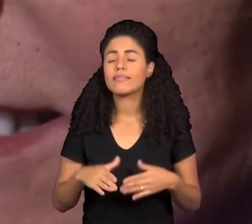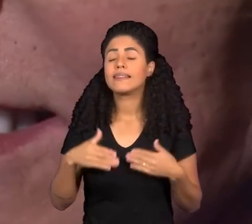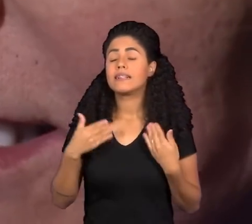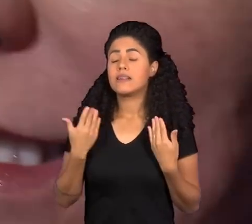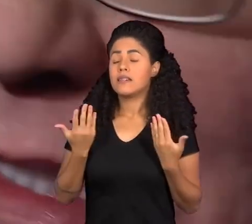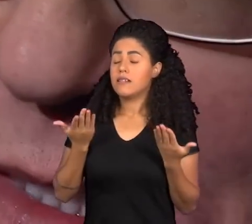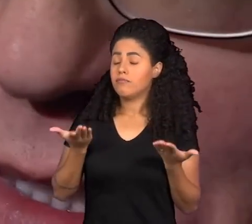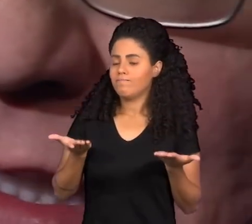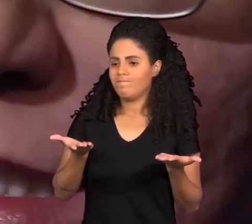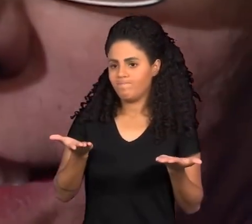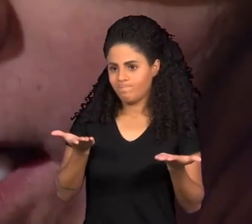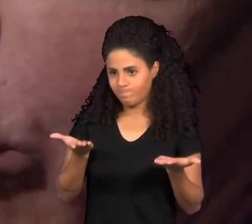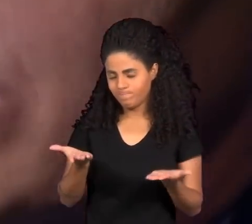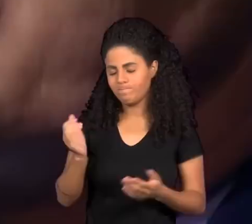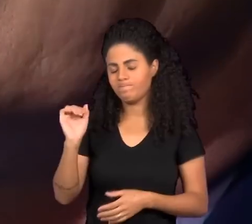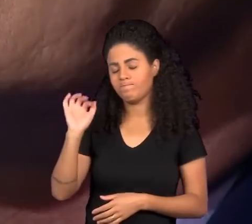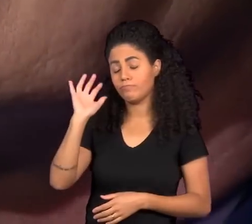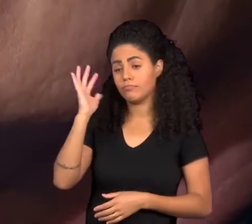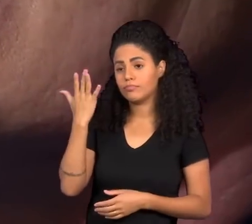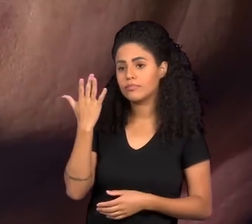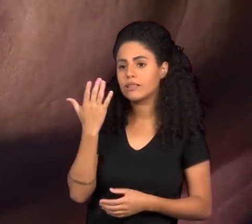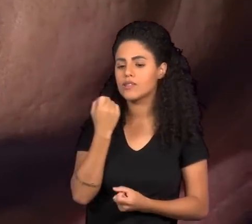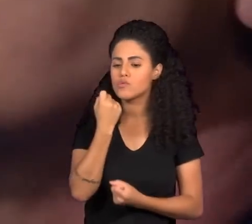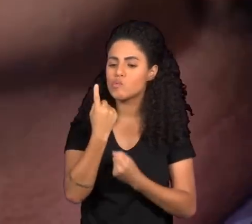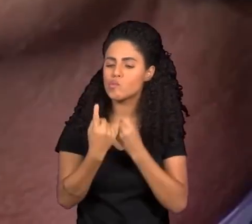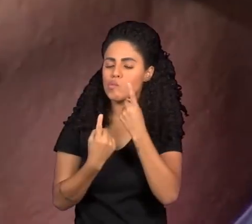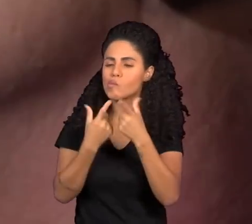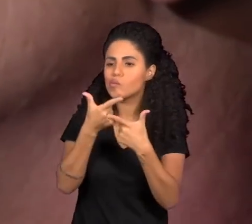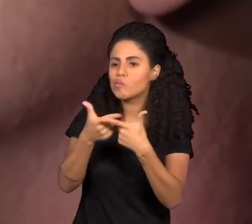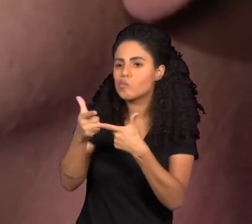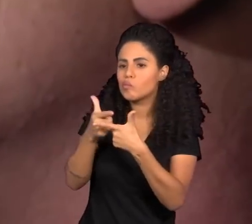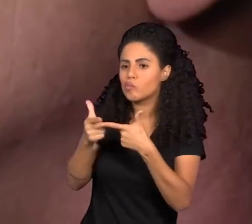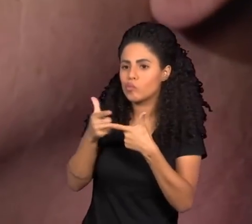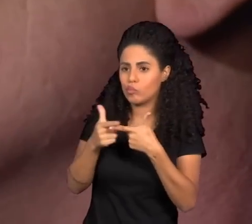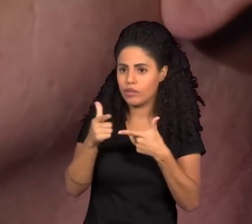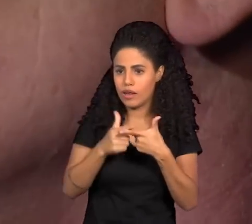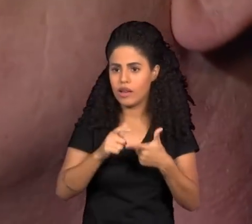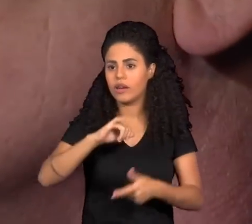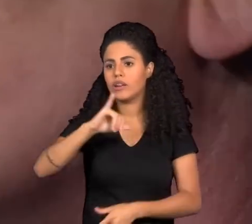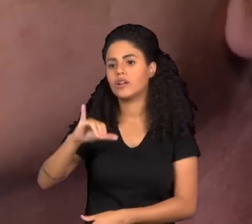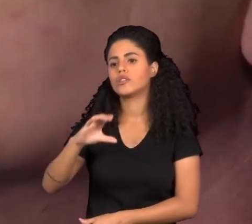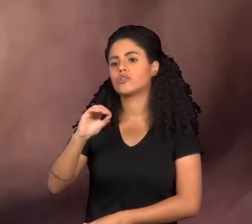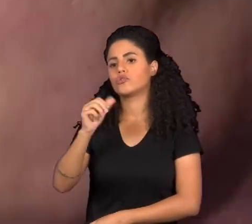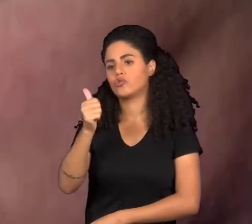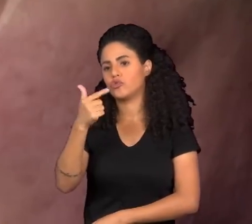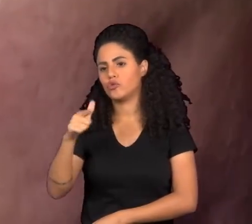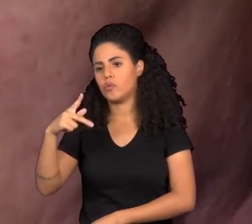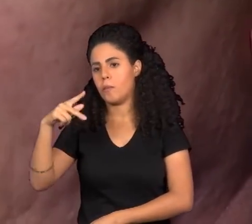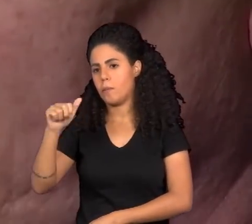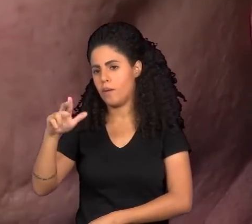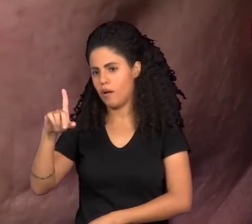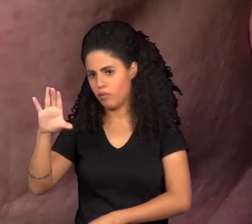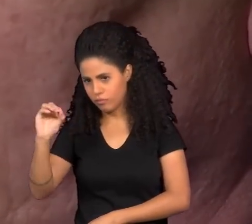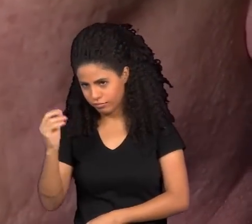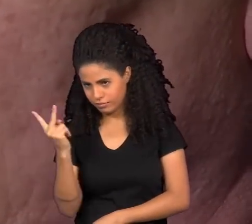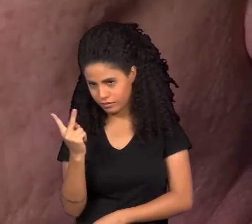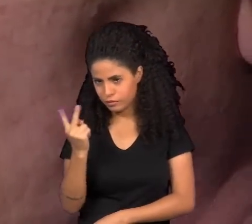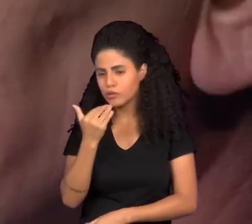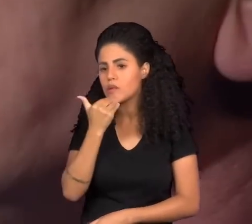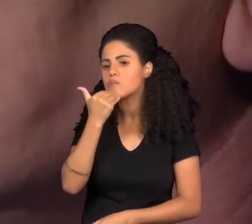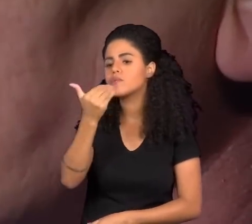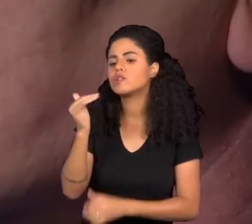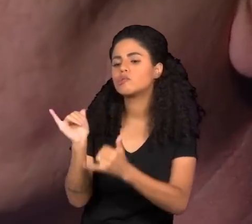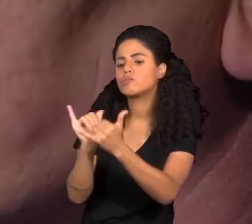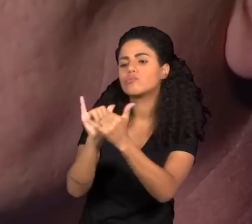feridas. Algumas feridas que São João Paulo II, no ano 2000, pediu alguns perdões.